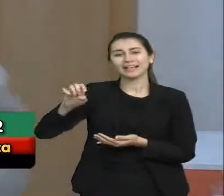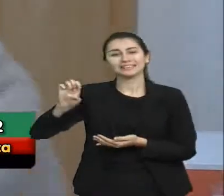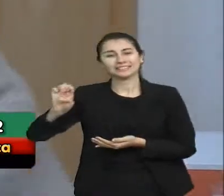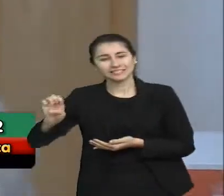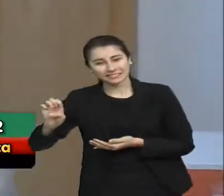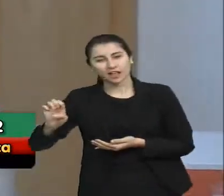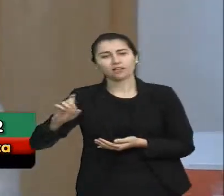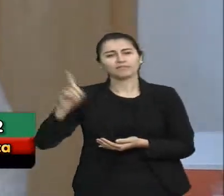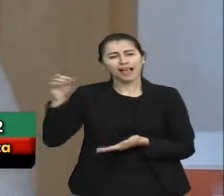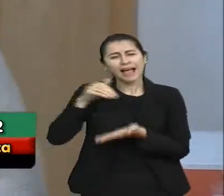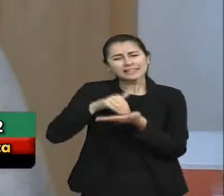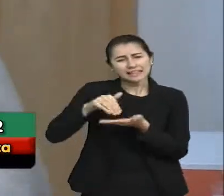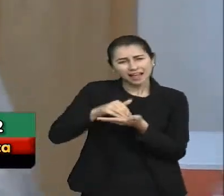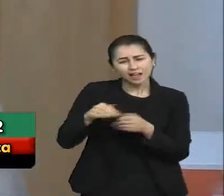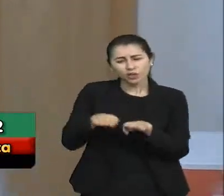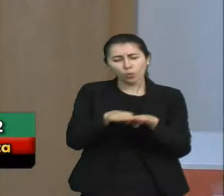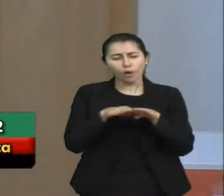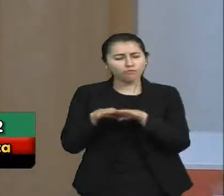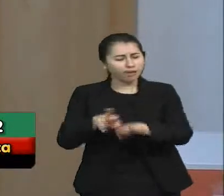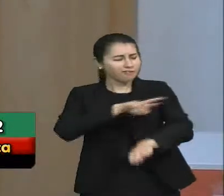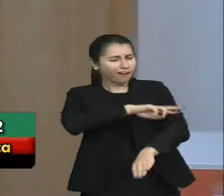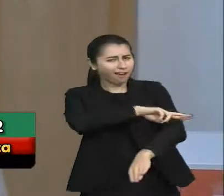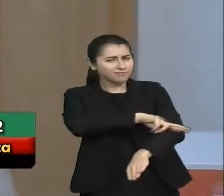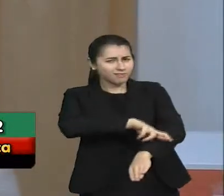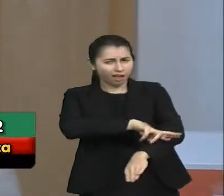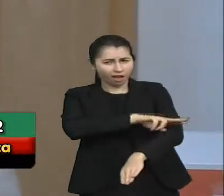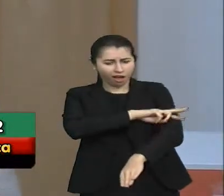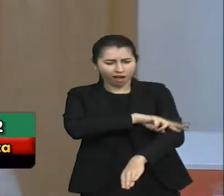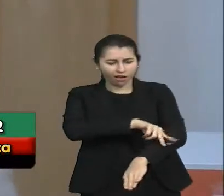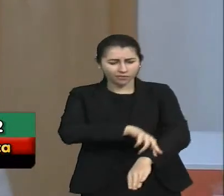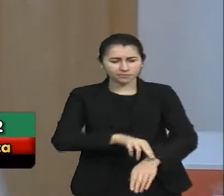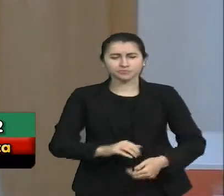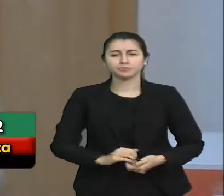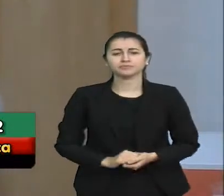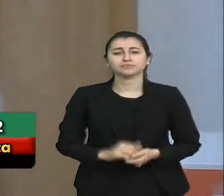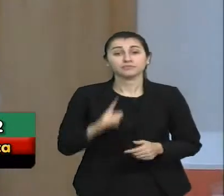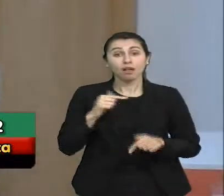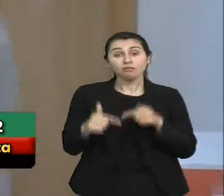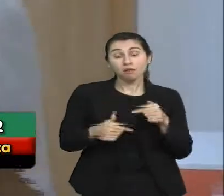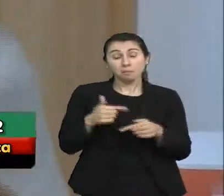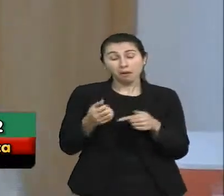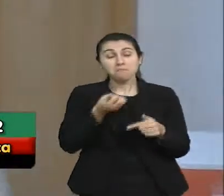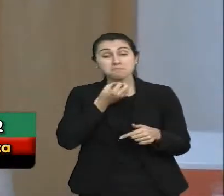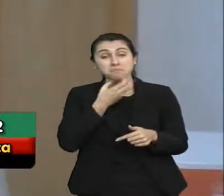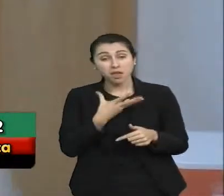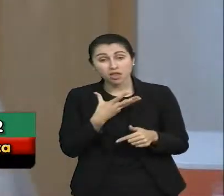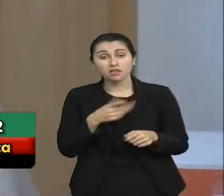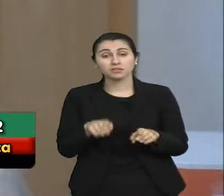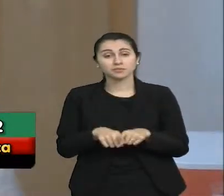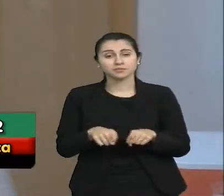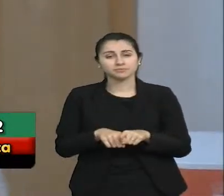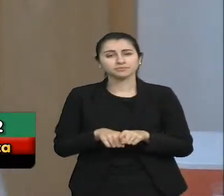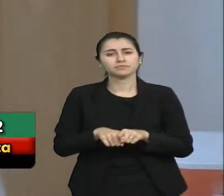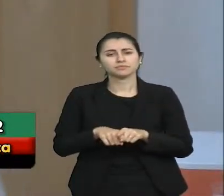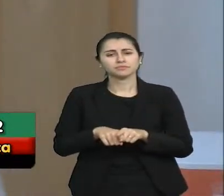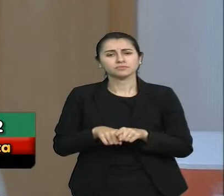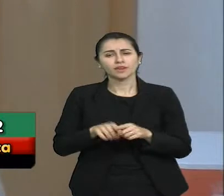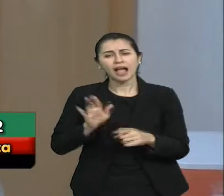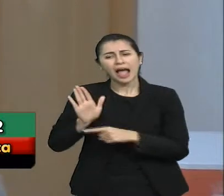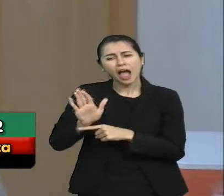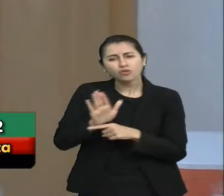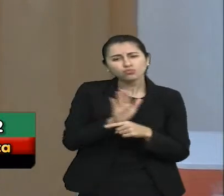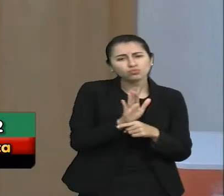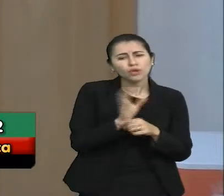Igualdade Racial, lá, já lhe dando satisfação, e a todos que nos ouvem, tem trabalhado muito para essa questão de fortalecimento das